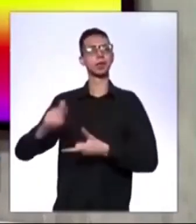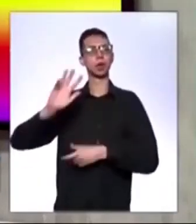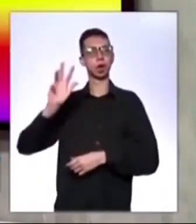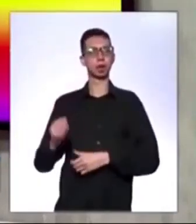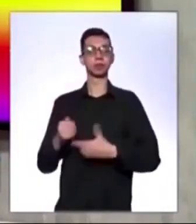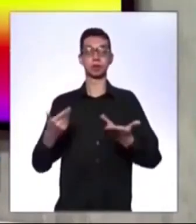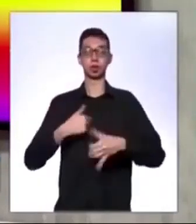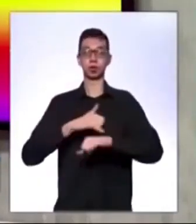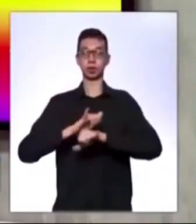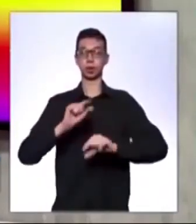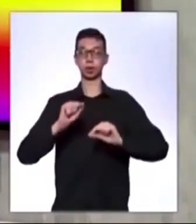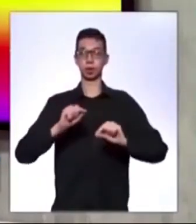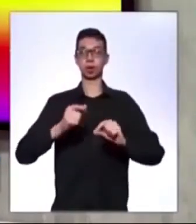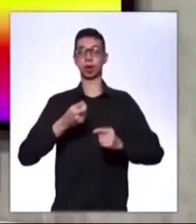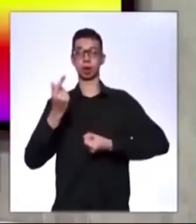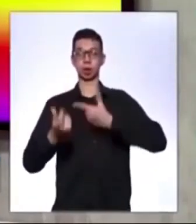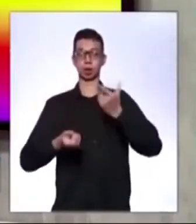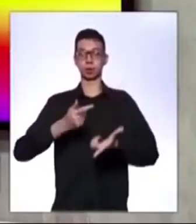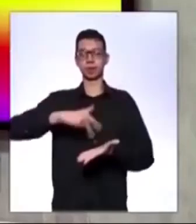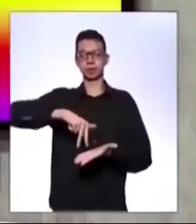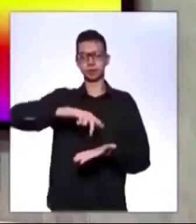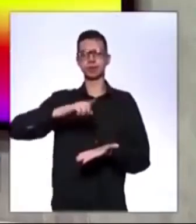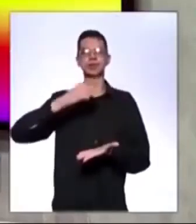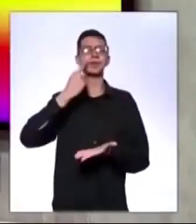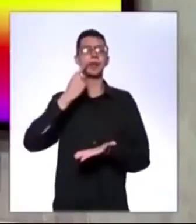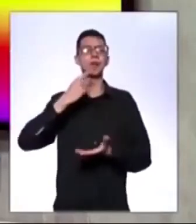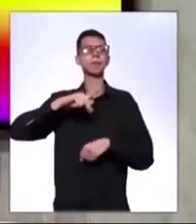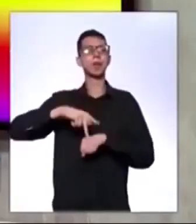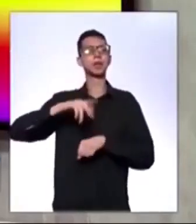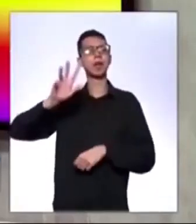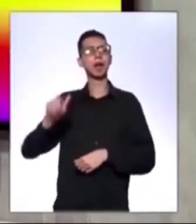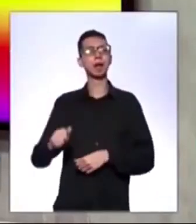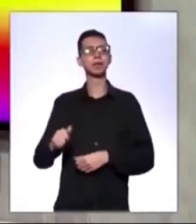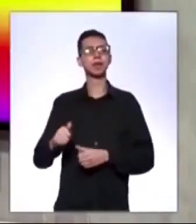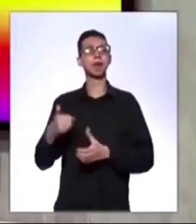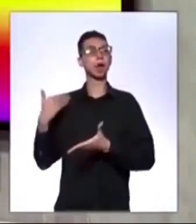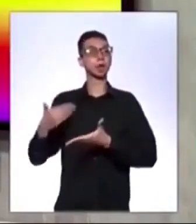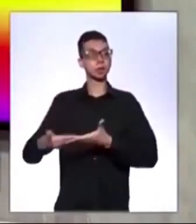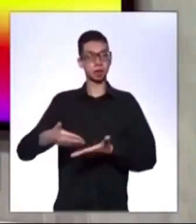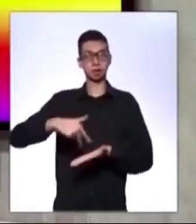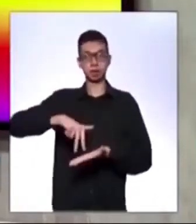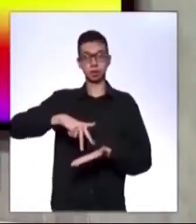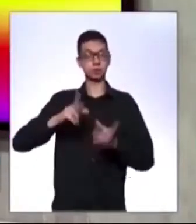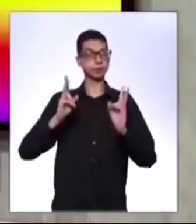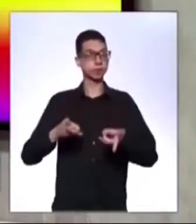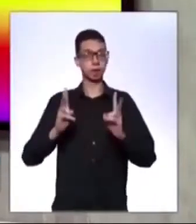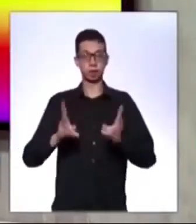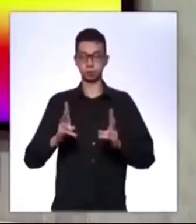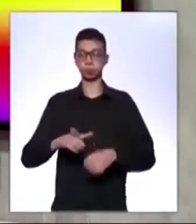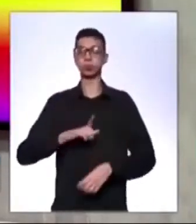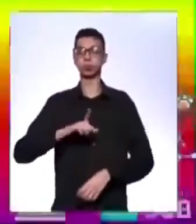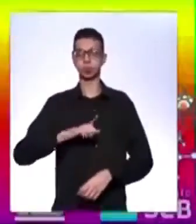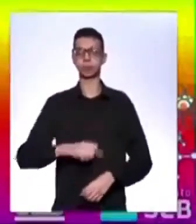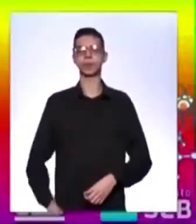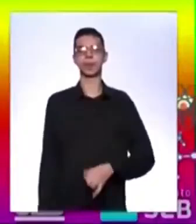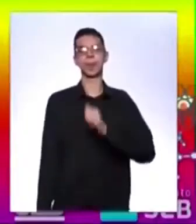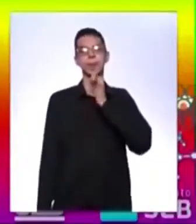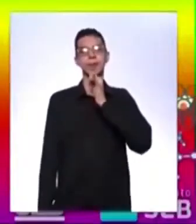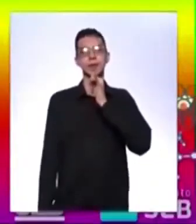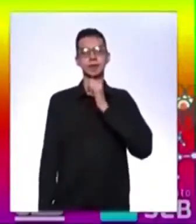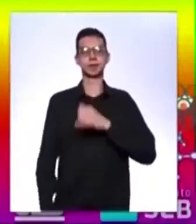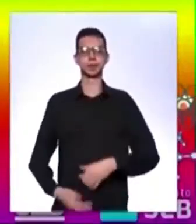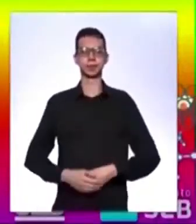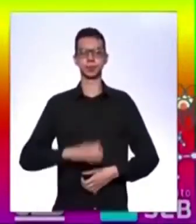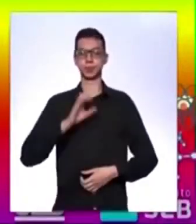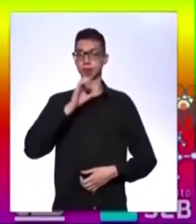nas redes sociais, e colocar países africanos, você vai ver que até hoje lá tem as mesmas danças. Então veja só, para eles, né, vamos só lembrar